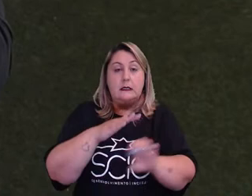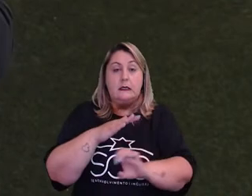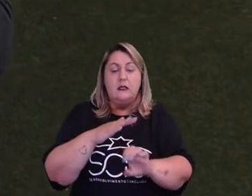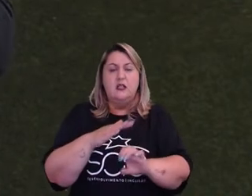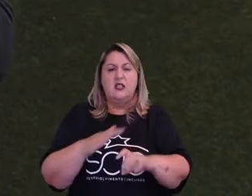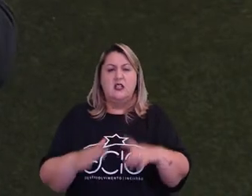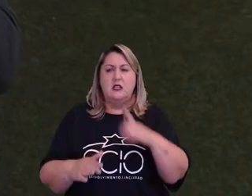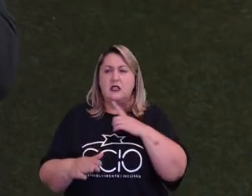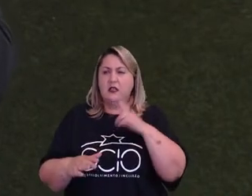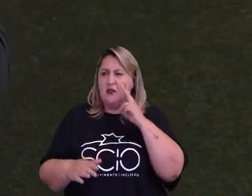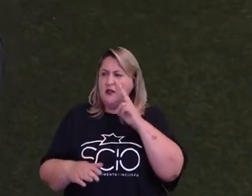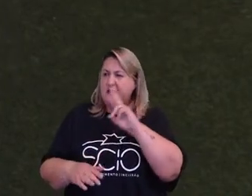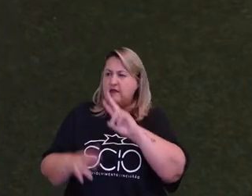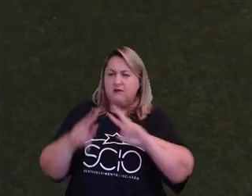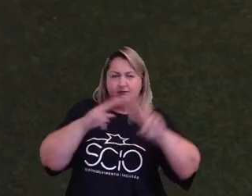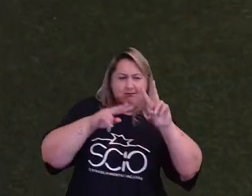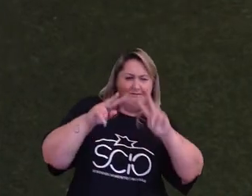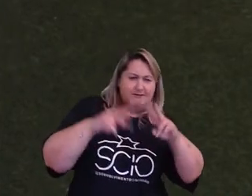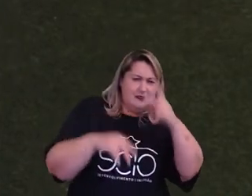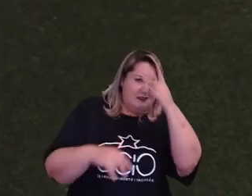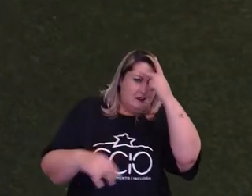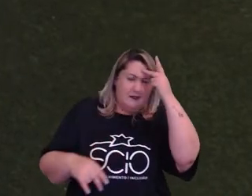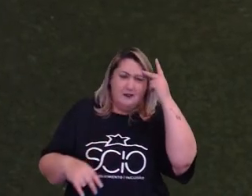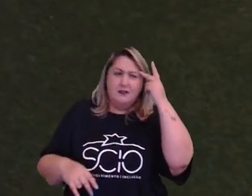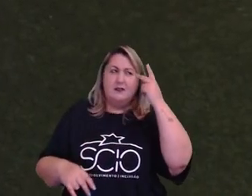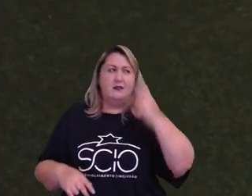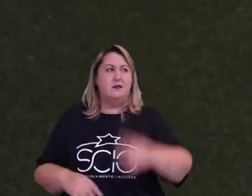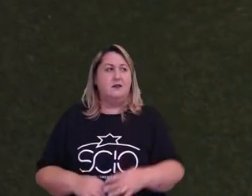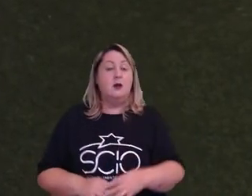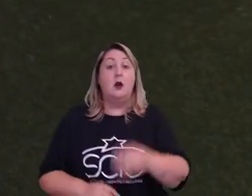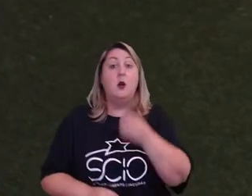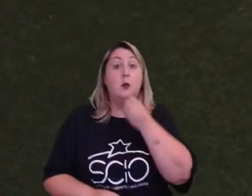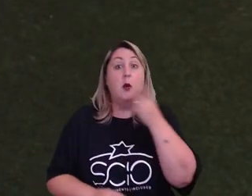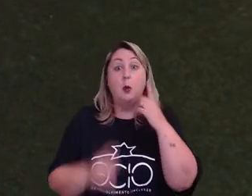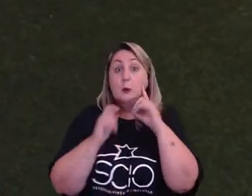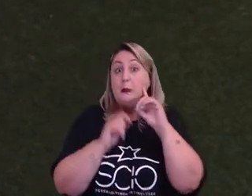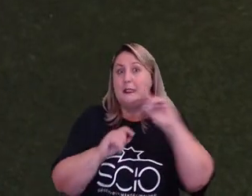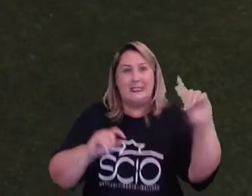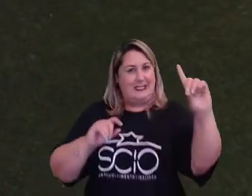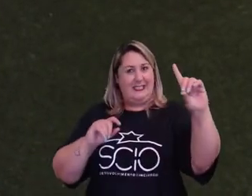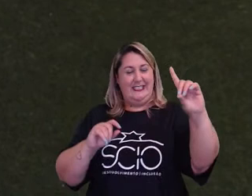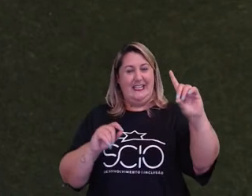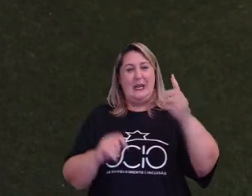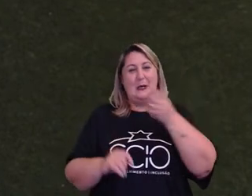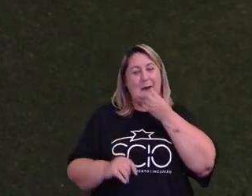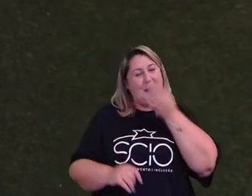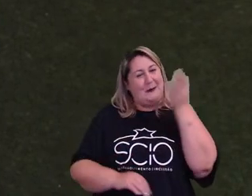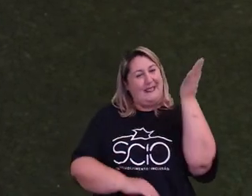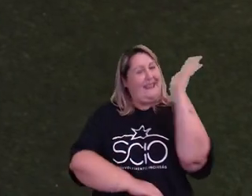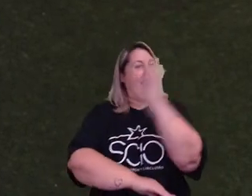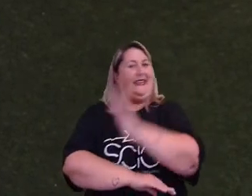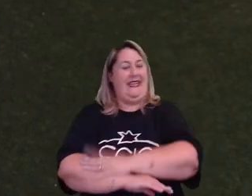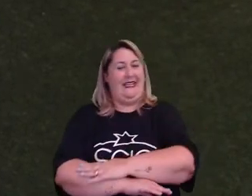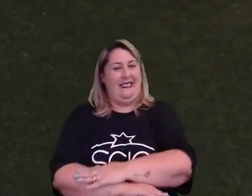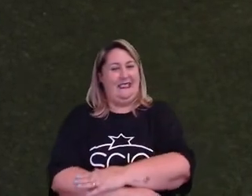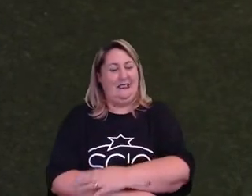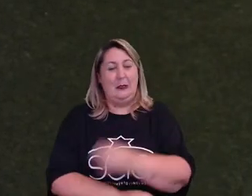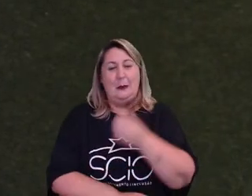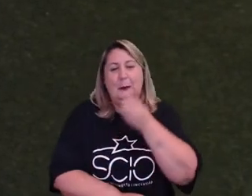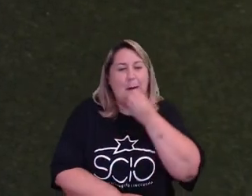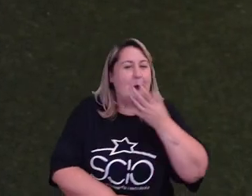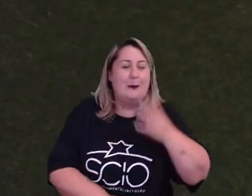a gente tem que olhar nos olhos das pessoas e dar um bom dia, um bom boa tarde, uma